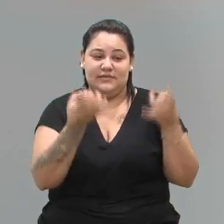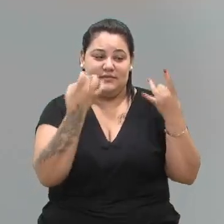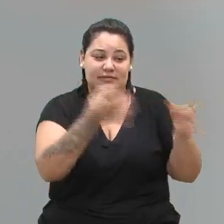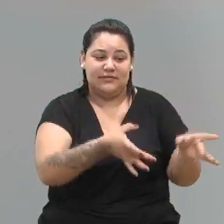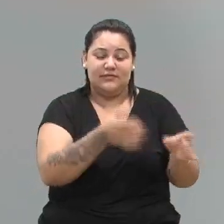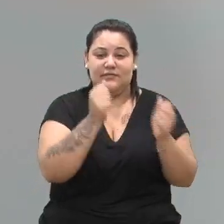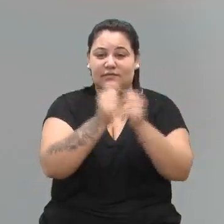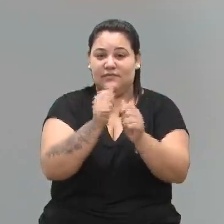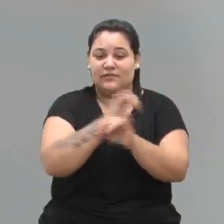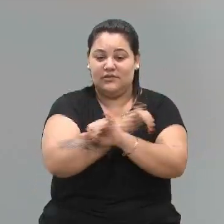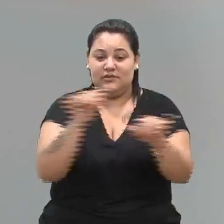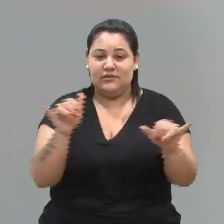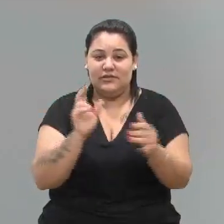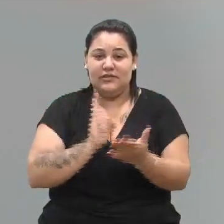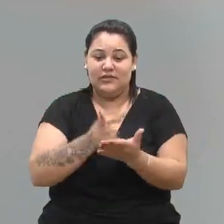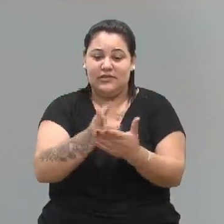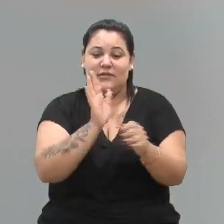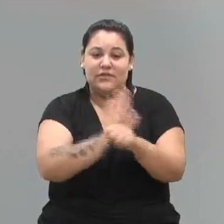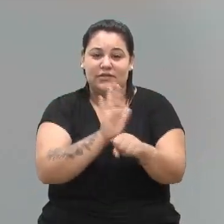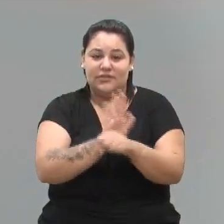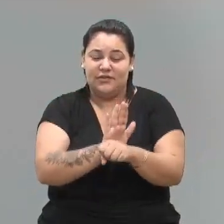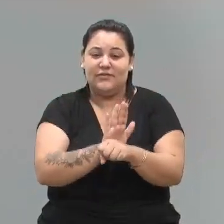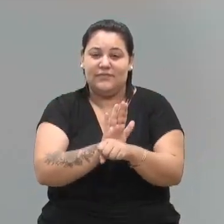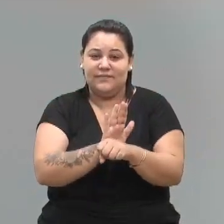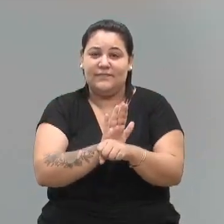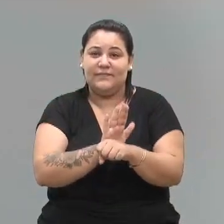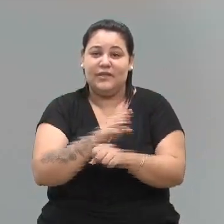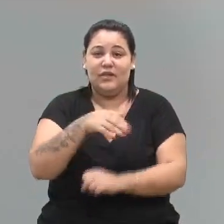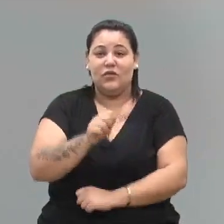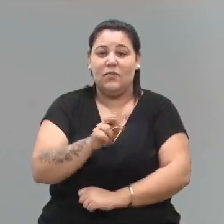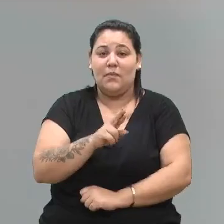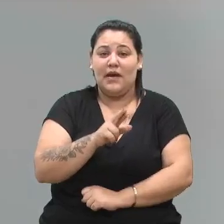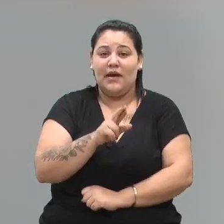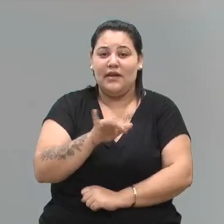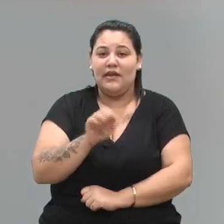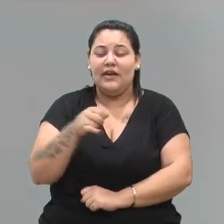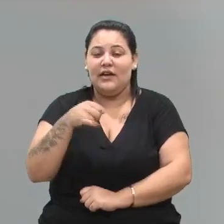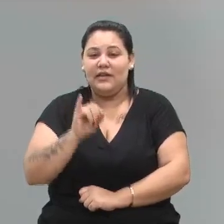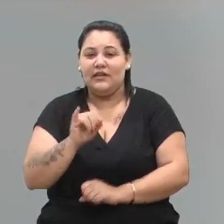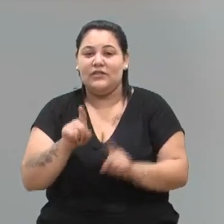divulgação, o senhor sempre auxiliando com a sua divulgação, e lá no Mariana através do Diego Góes com a dona